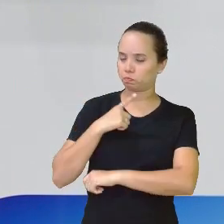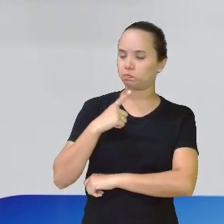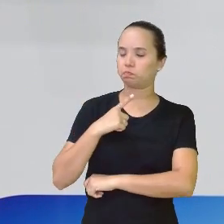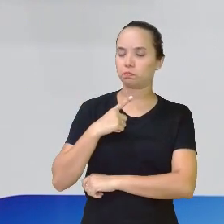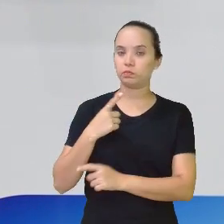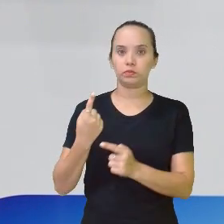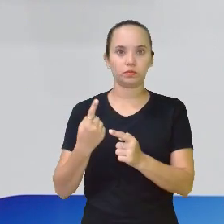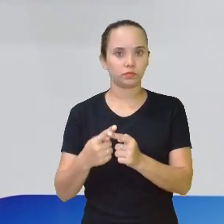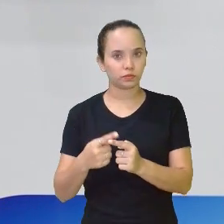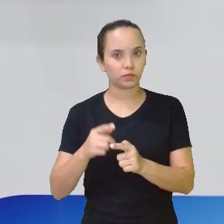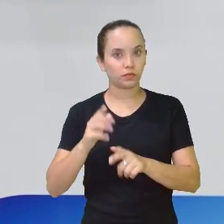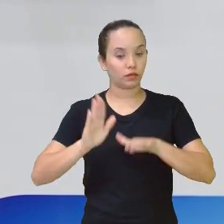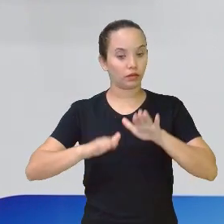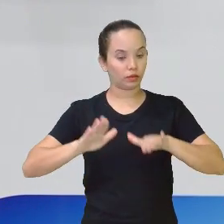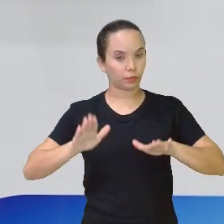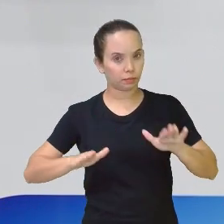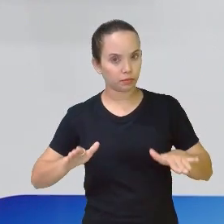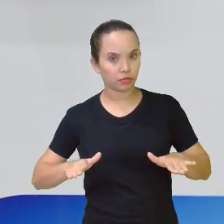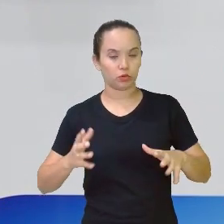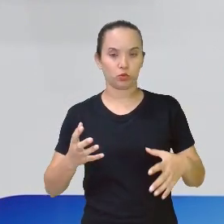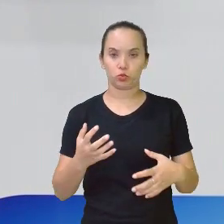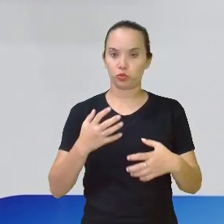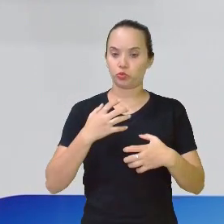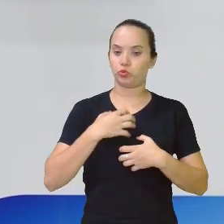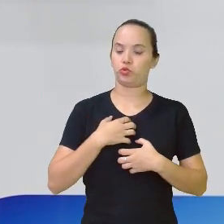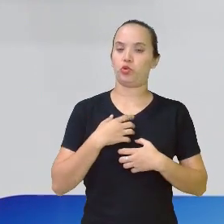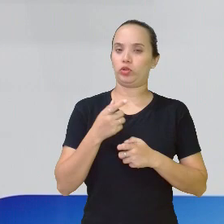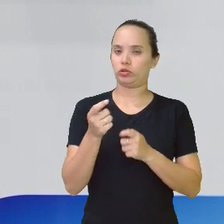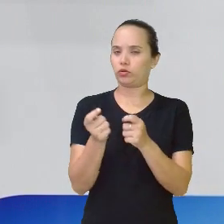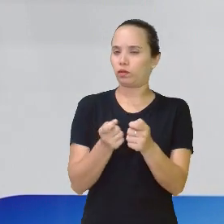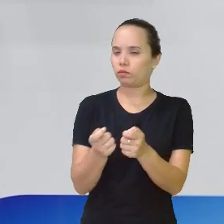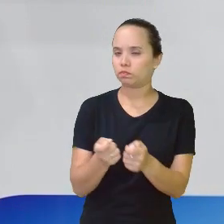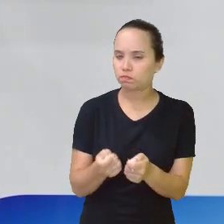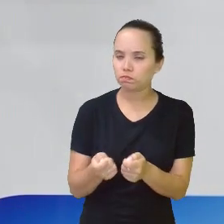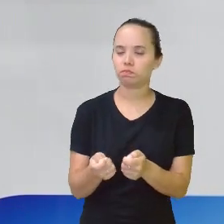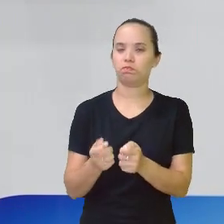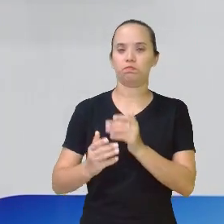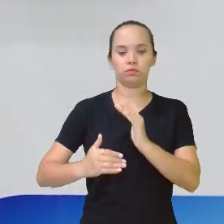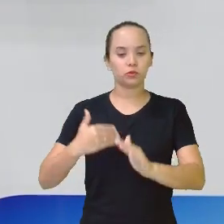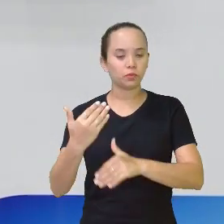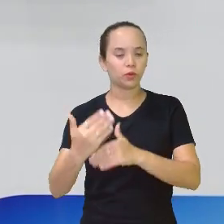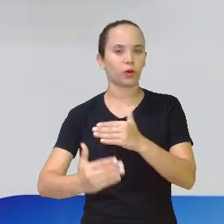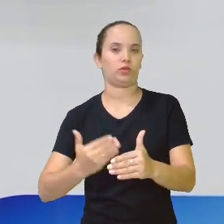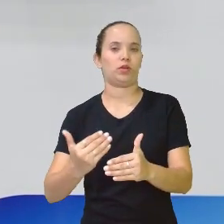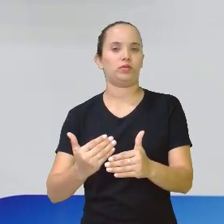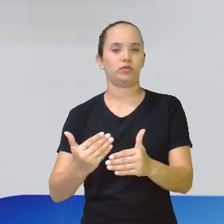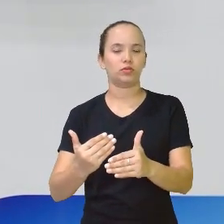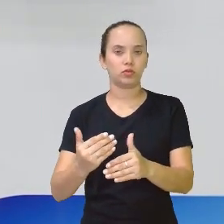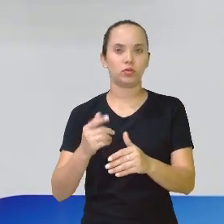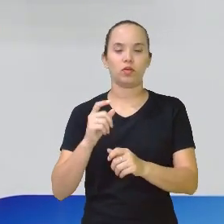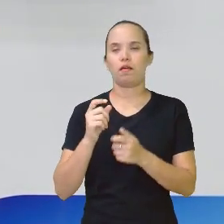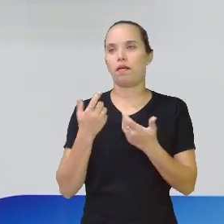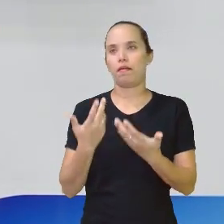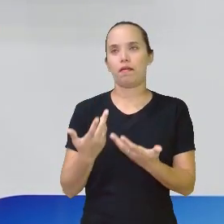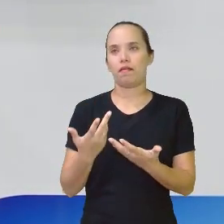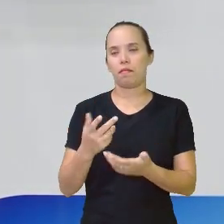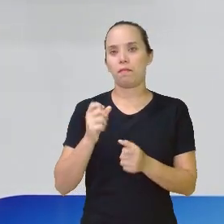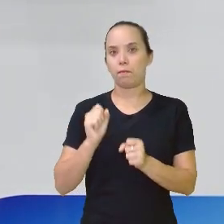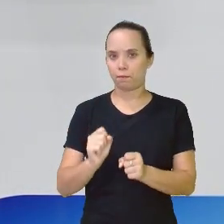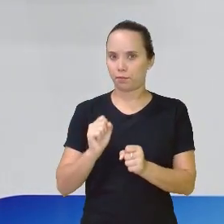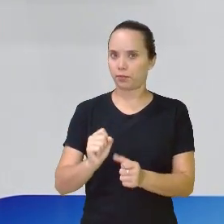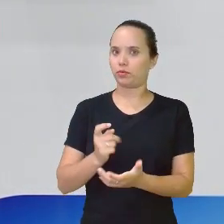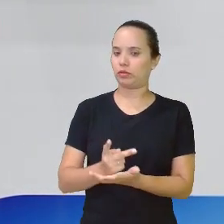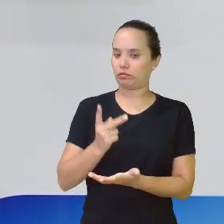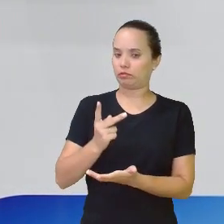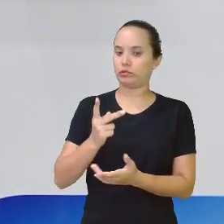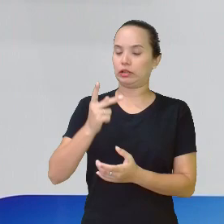porque dependendo da forma como nós vamos manusear esse processo de combustão, podemos sofrer algum tipo